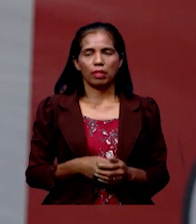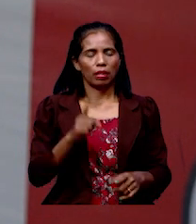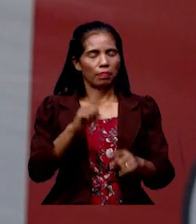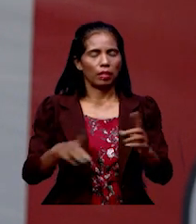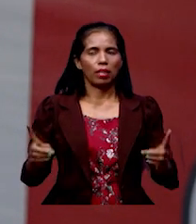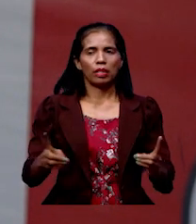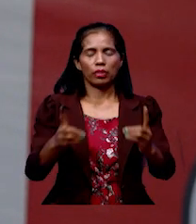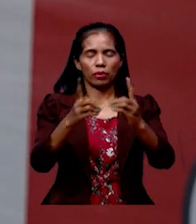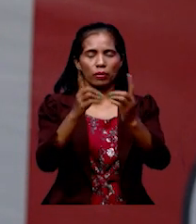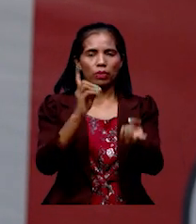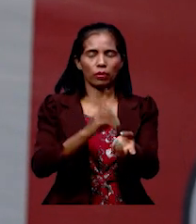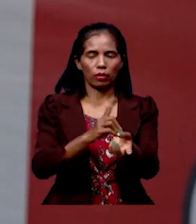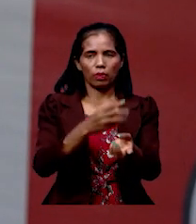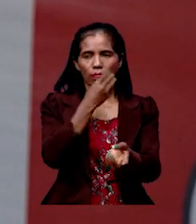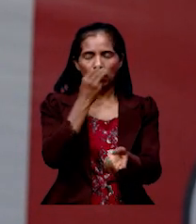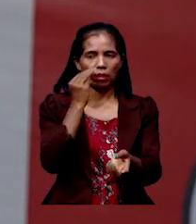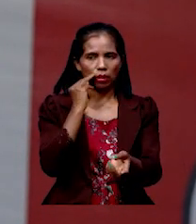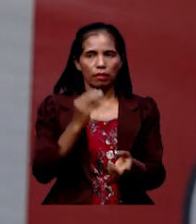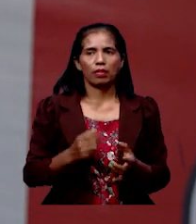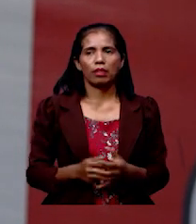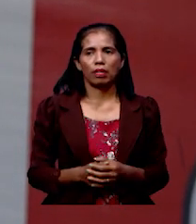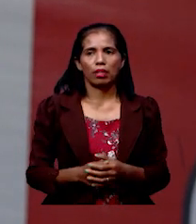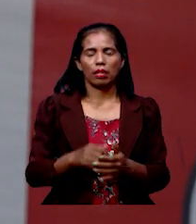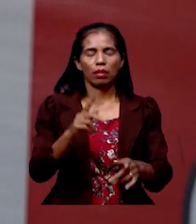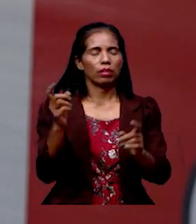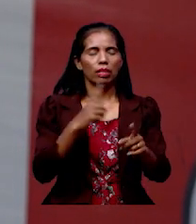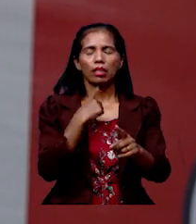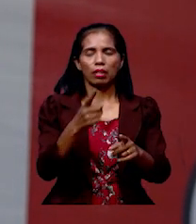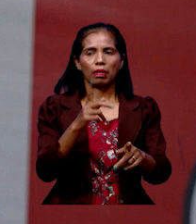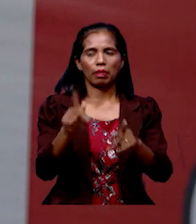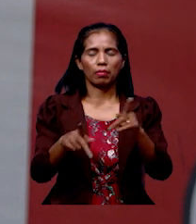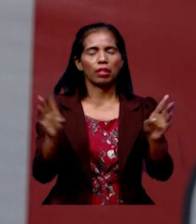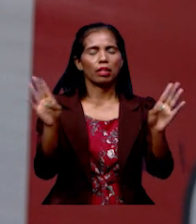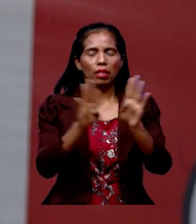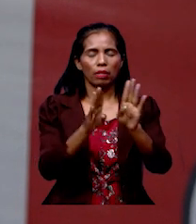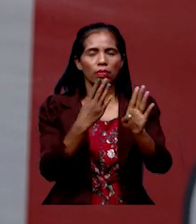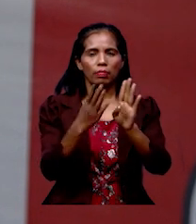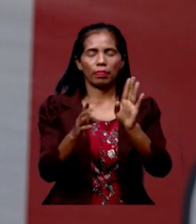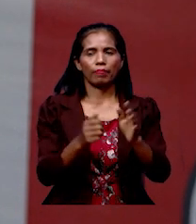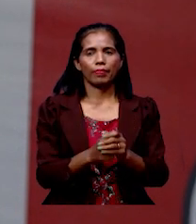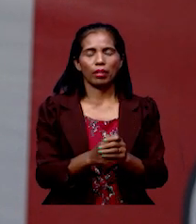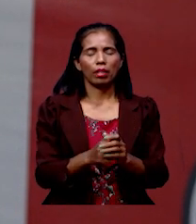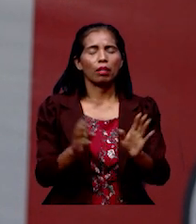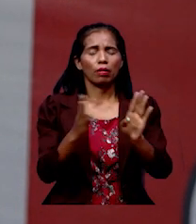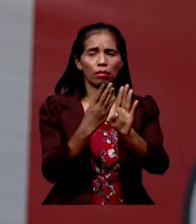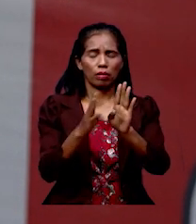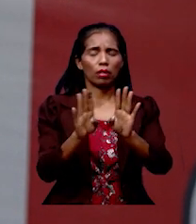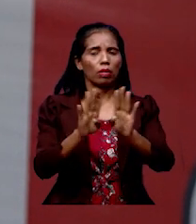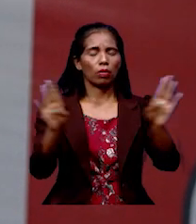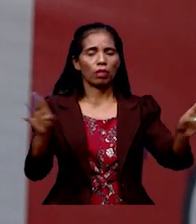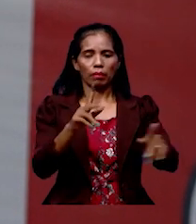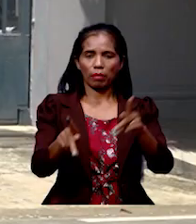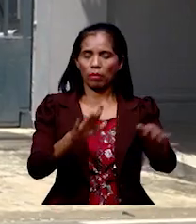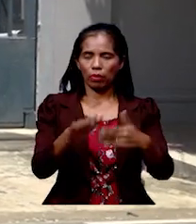La bela soro doutor Mari, la os dia em atacou da mata. Flávio afirma, portão candidato Leran Antimur na cloca ba em